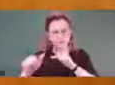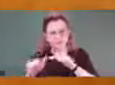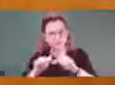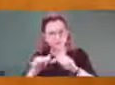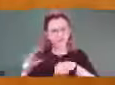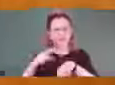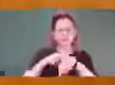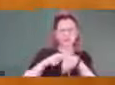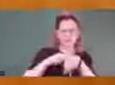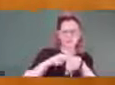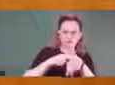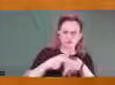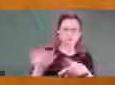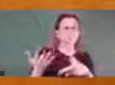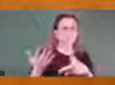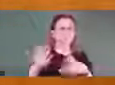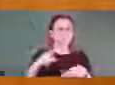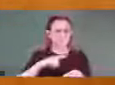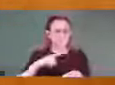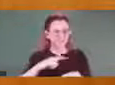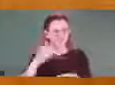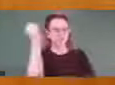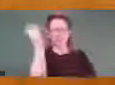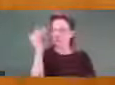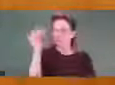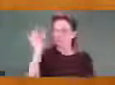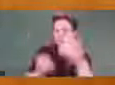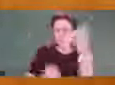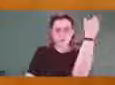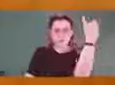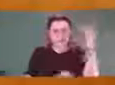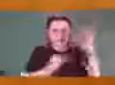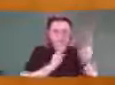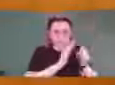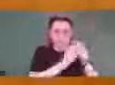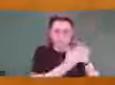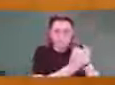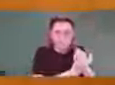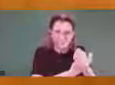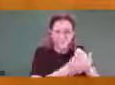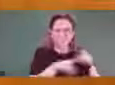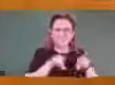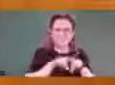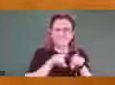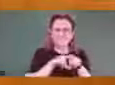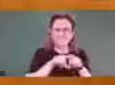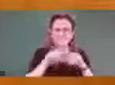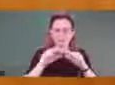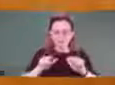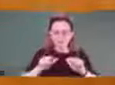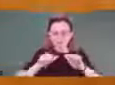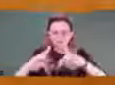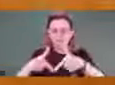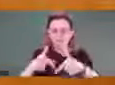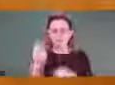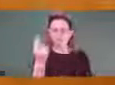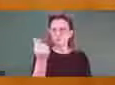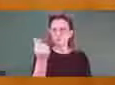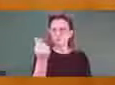a proteção aos biomas brasileiros a importância de se apostar na economia criativa e nas energias